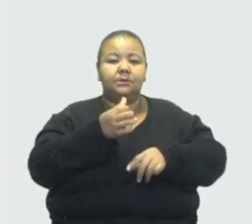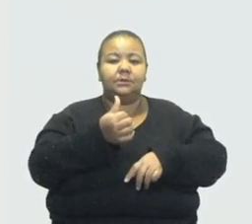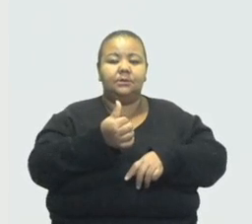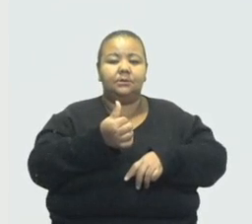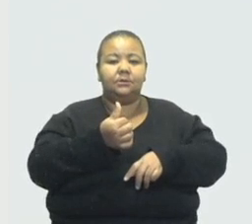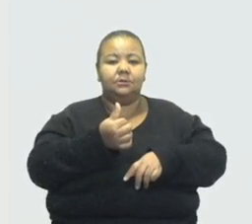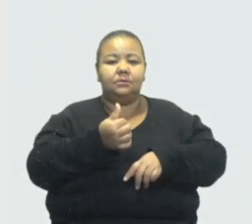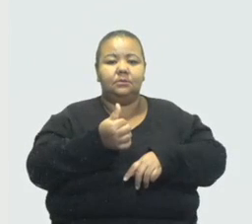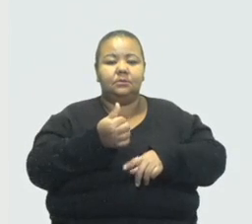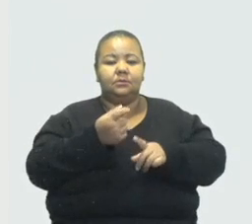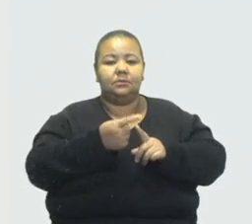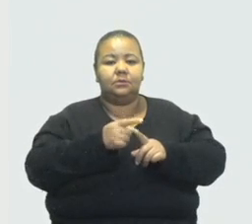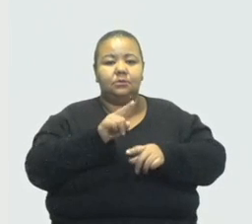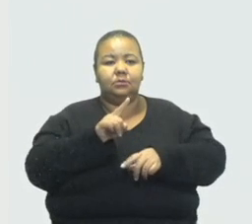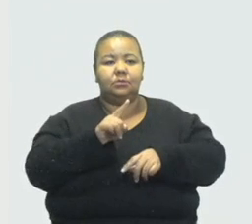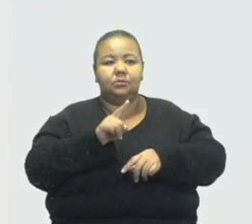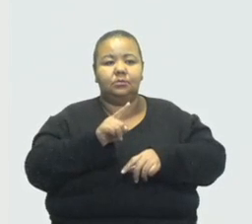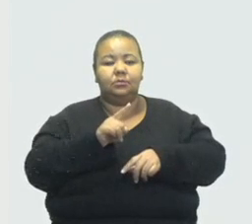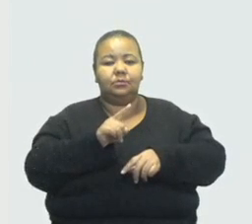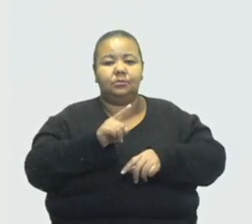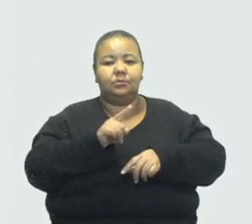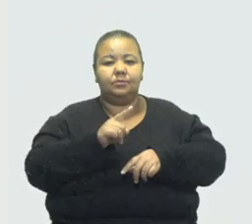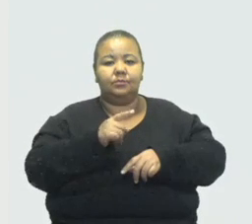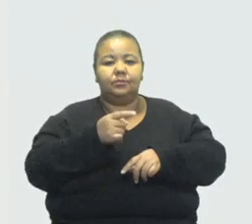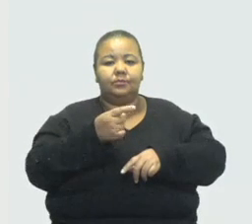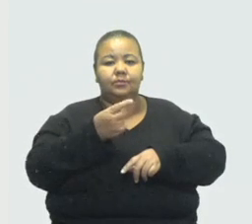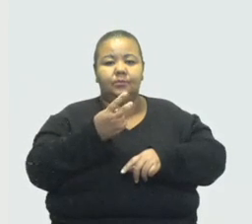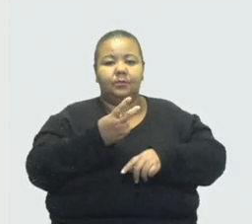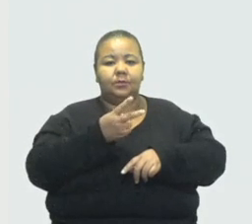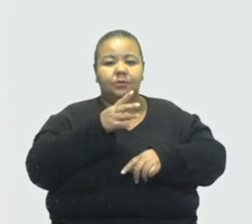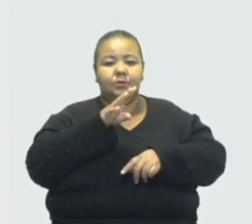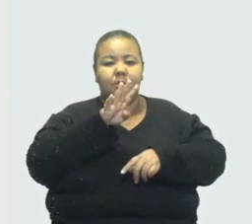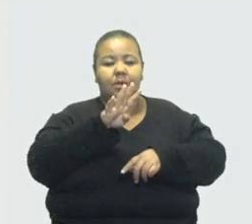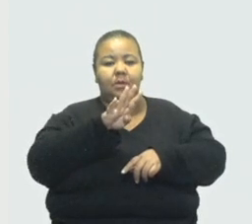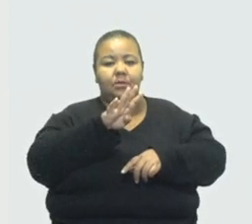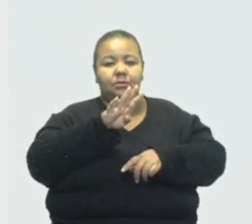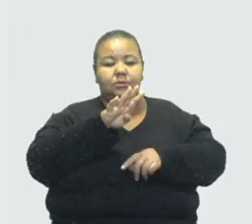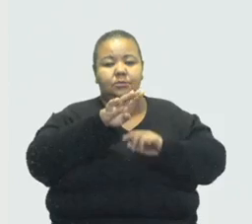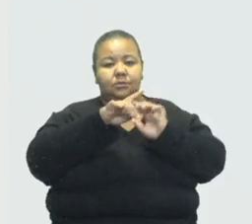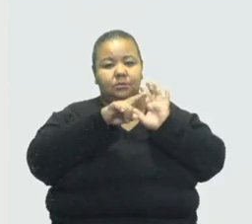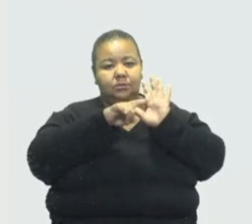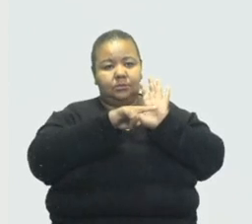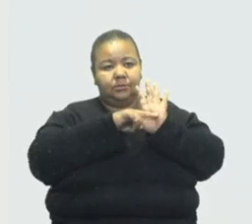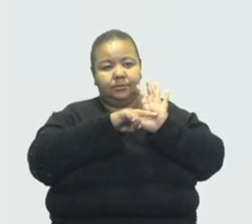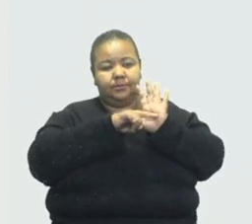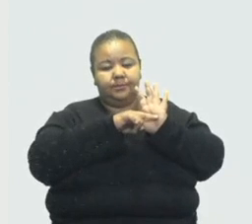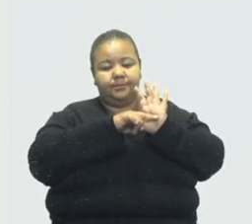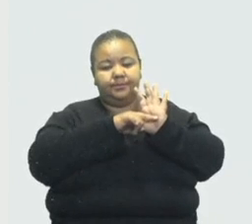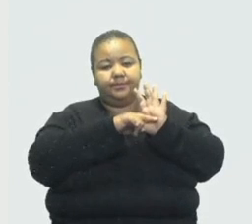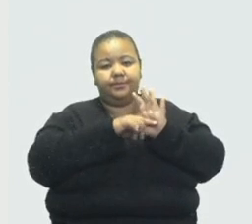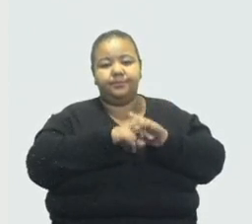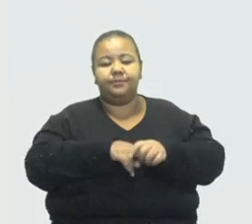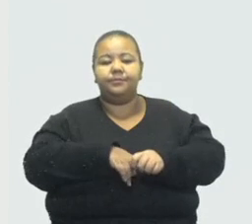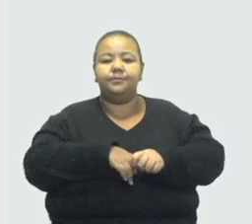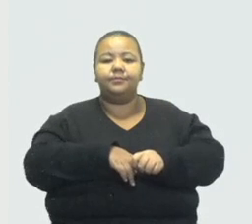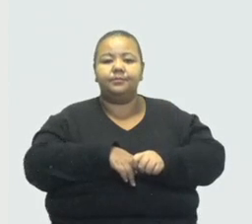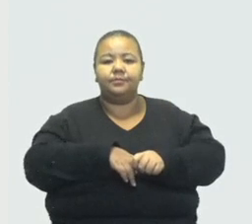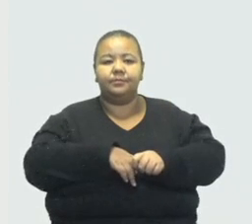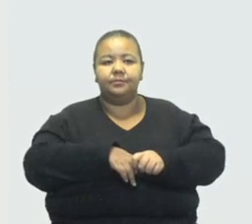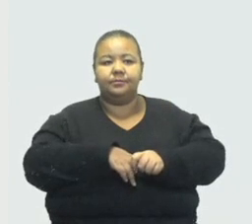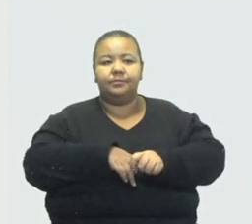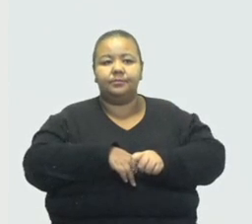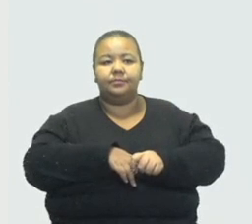6 vezes 1, vai ficar 24, mas como ele está no sentido da diagonal principal, menos